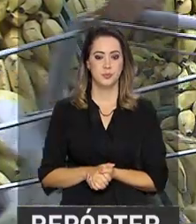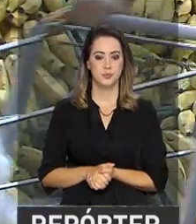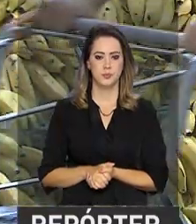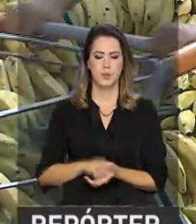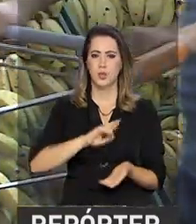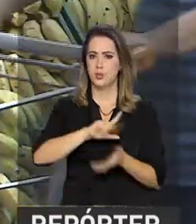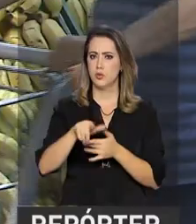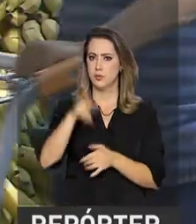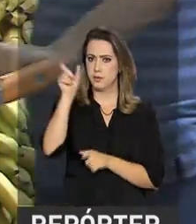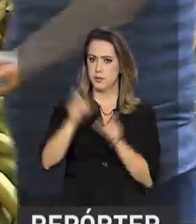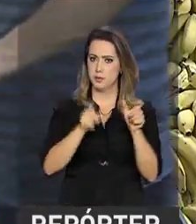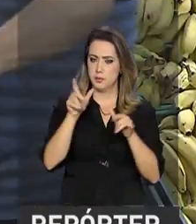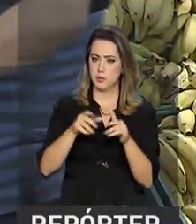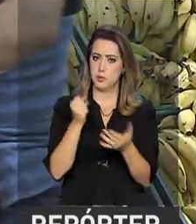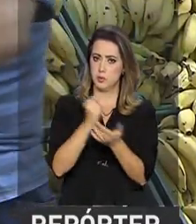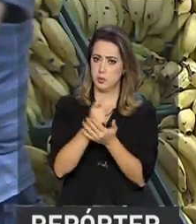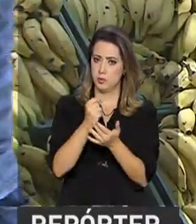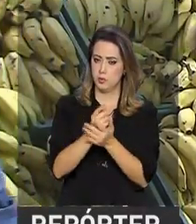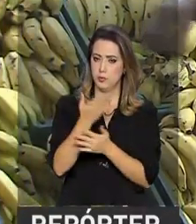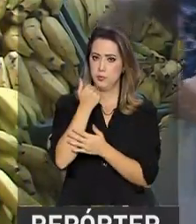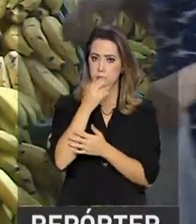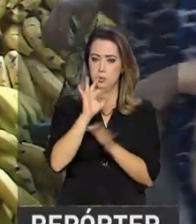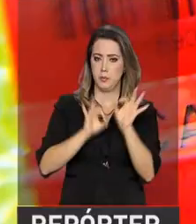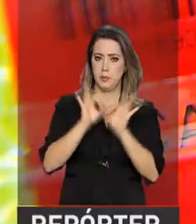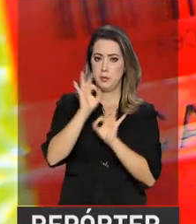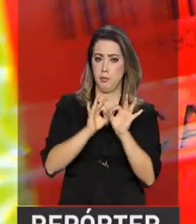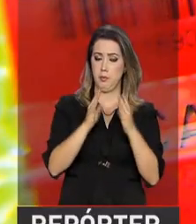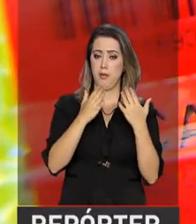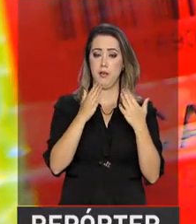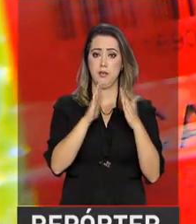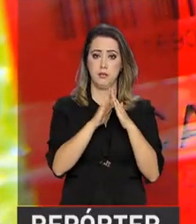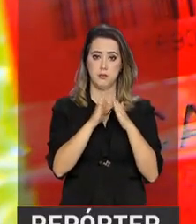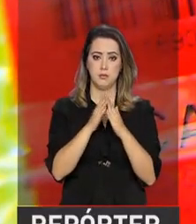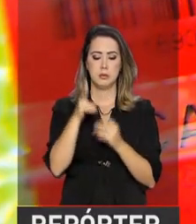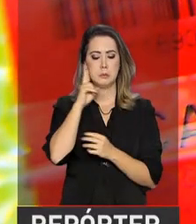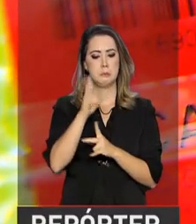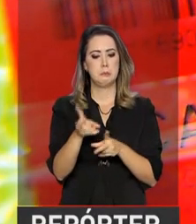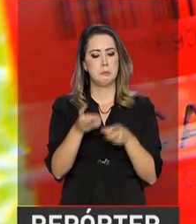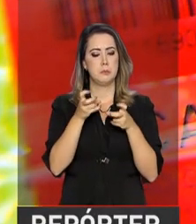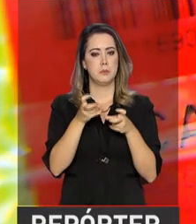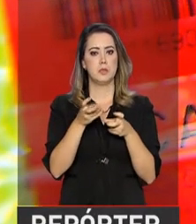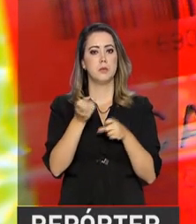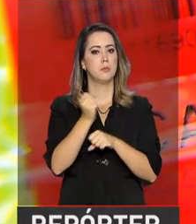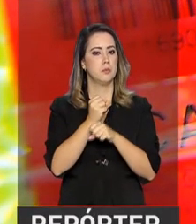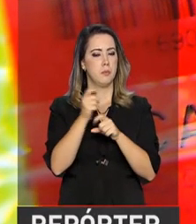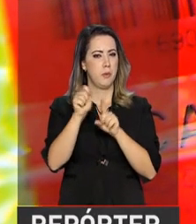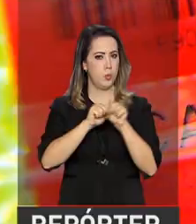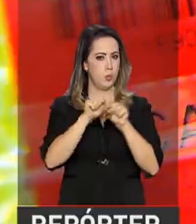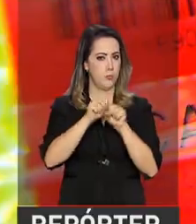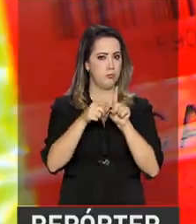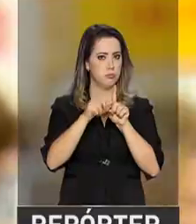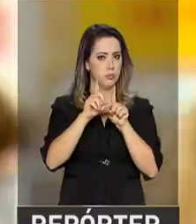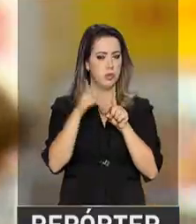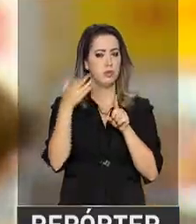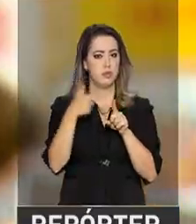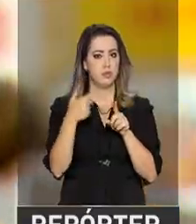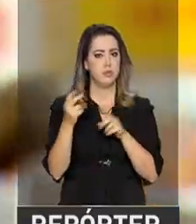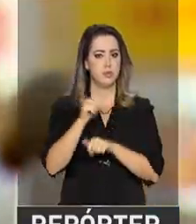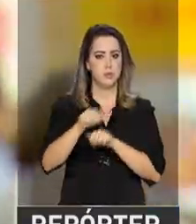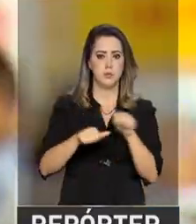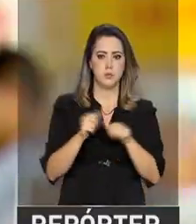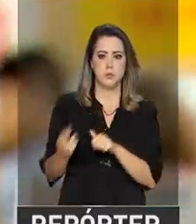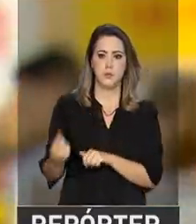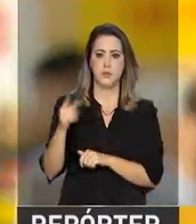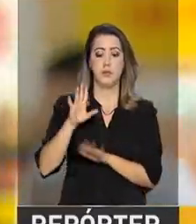muita gente que compra alimentos para preparar em casa percebeu no mês passado uma mudança nos preços vez em quando